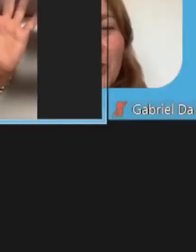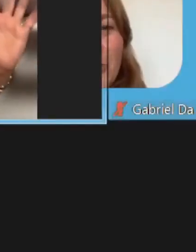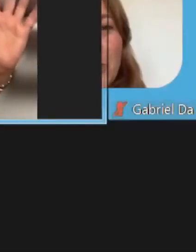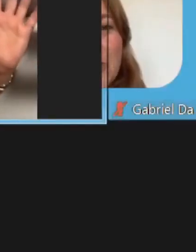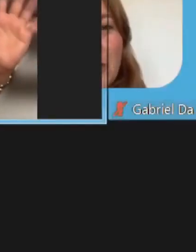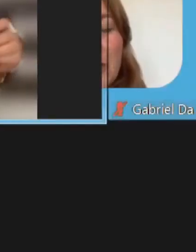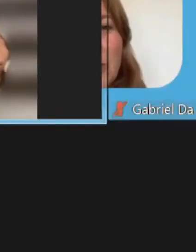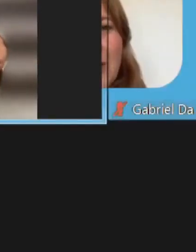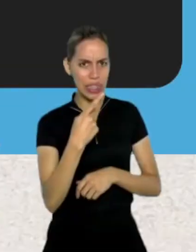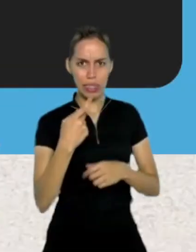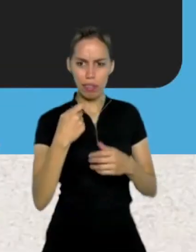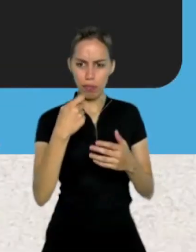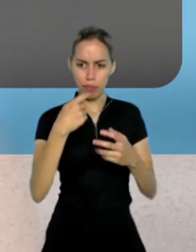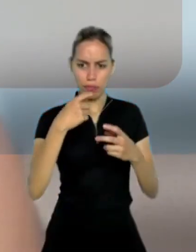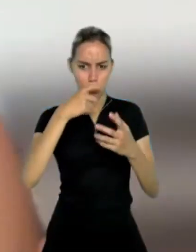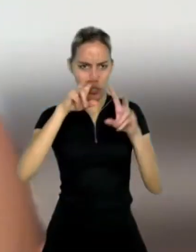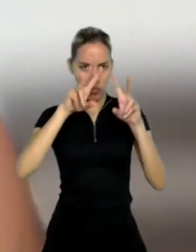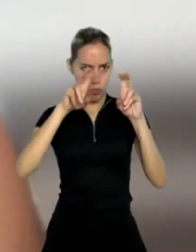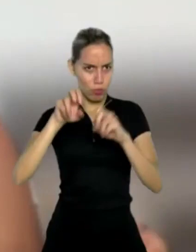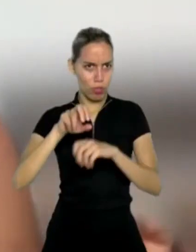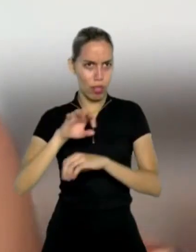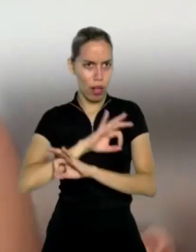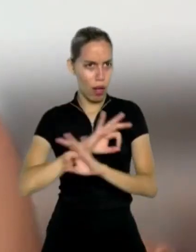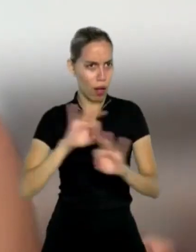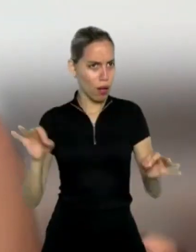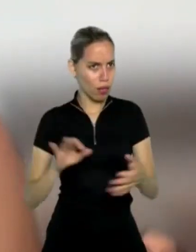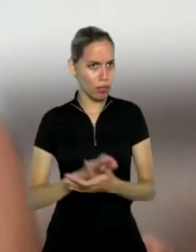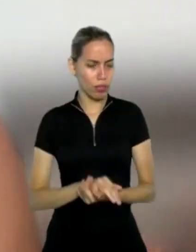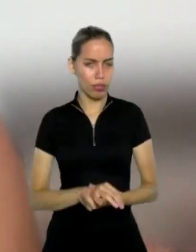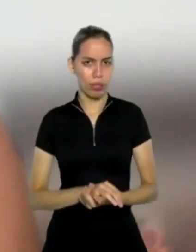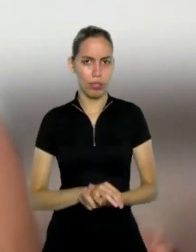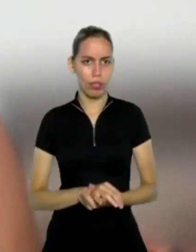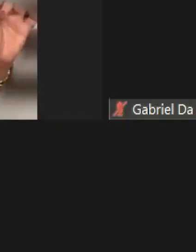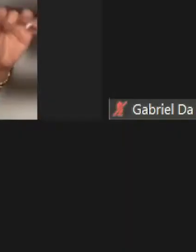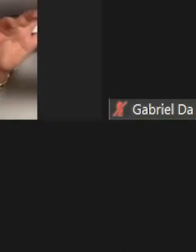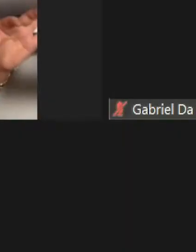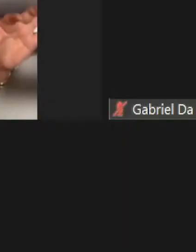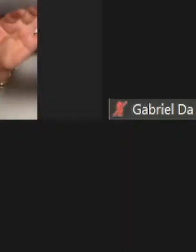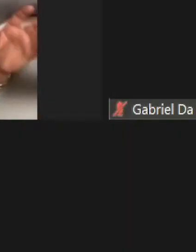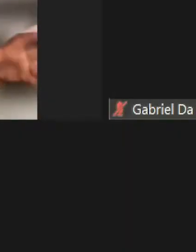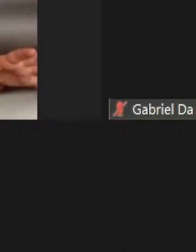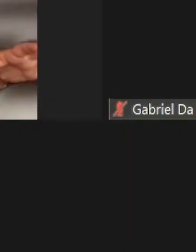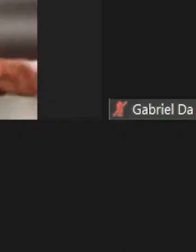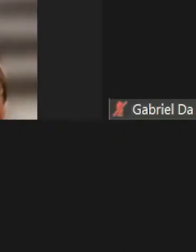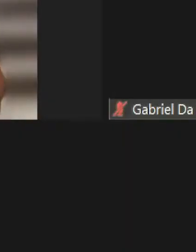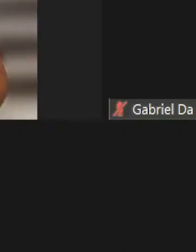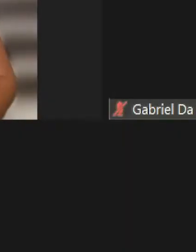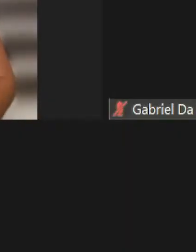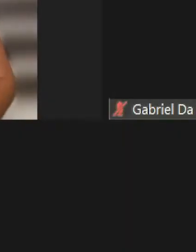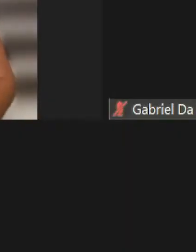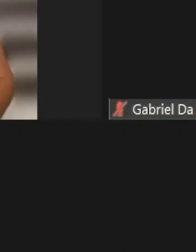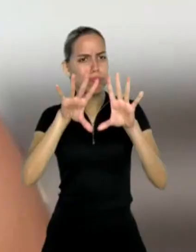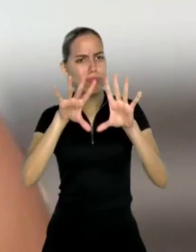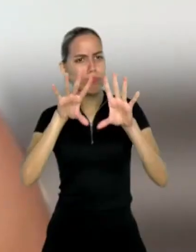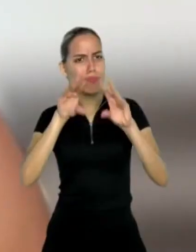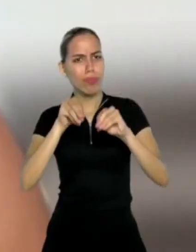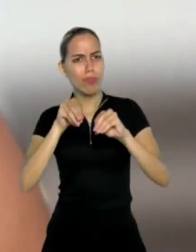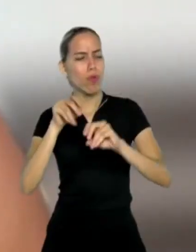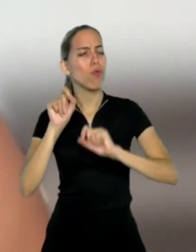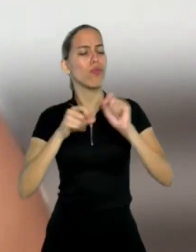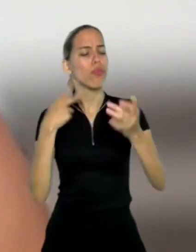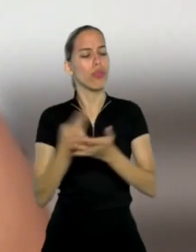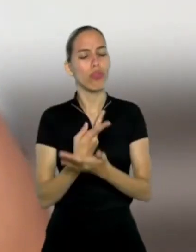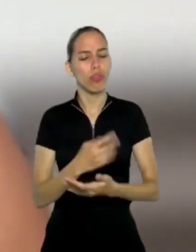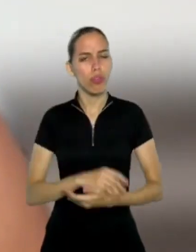são ótimos. Sua tela sumiu de novo. O É, que está acontecendo? Você mexeu aí?